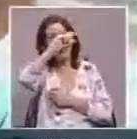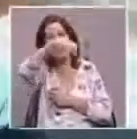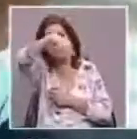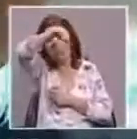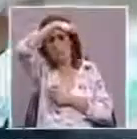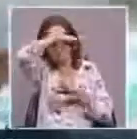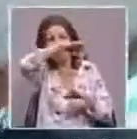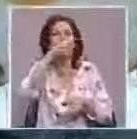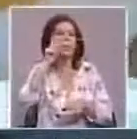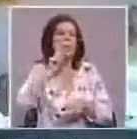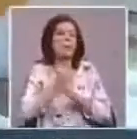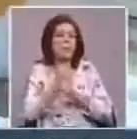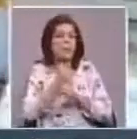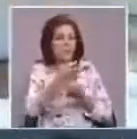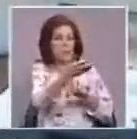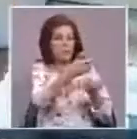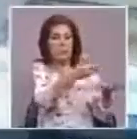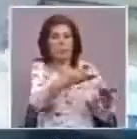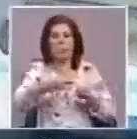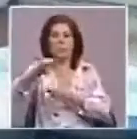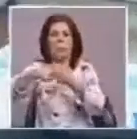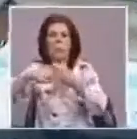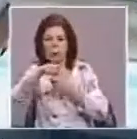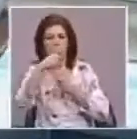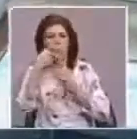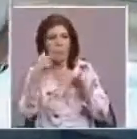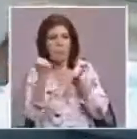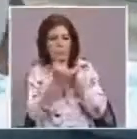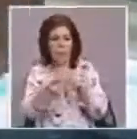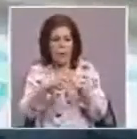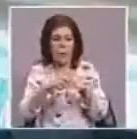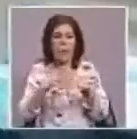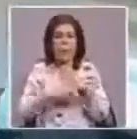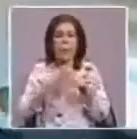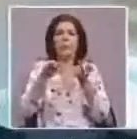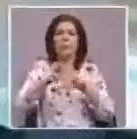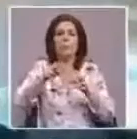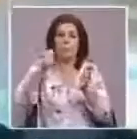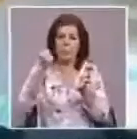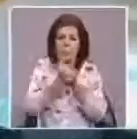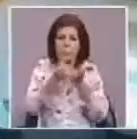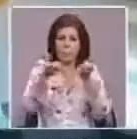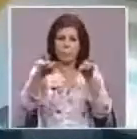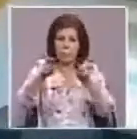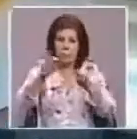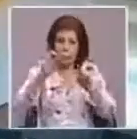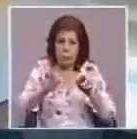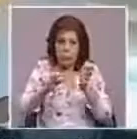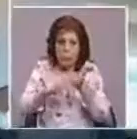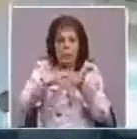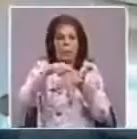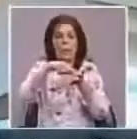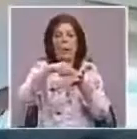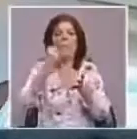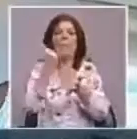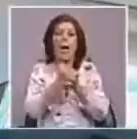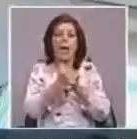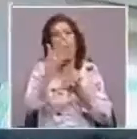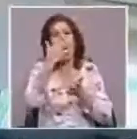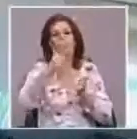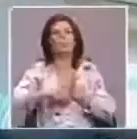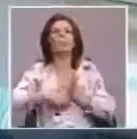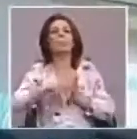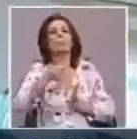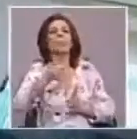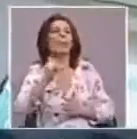Pode mostrar-me outra vez aí a designação que tinha? Terá que ter a denominação de origem, marca de certificação e a... marca de caseína. É um BI do queijo? É